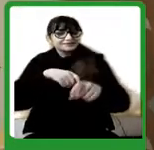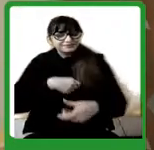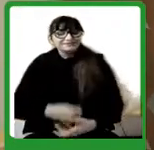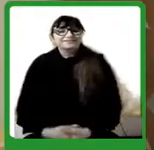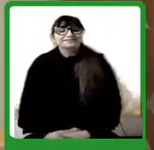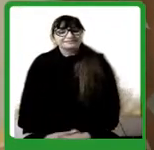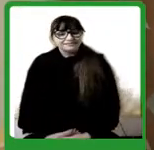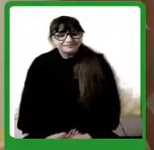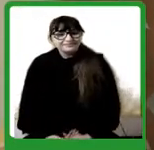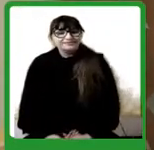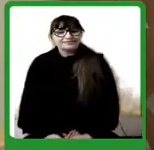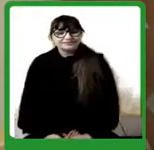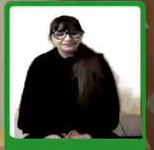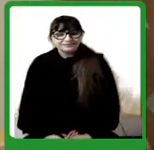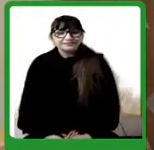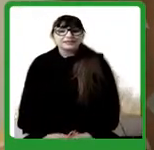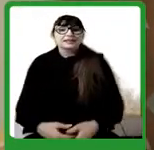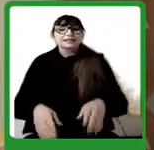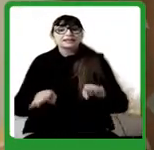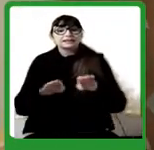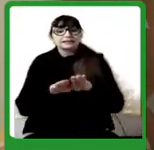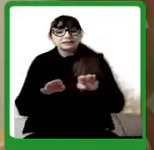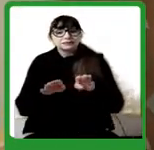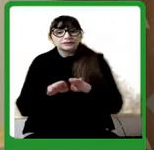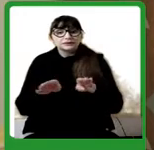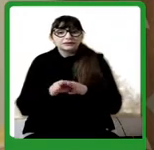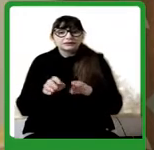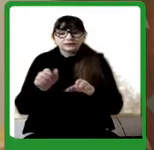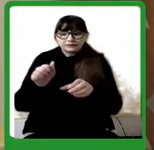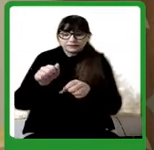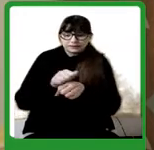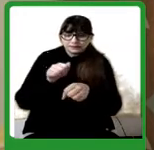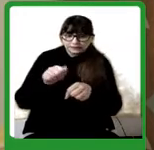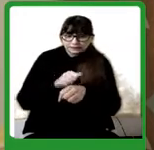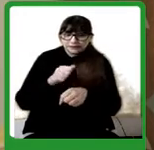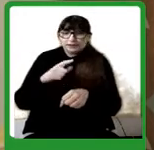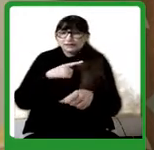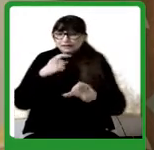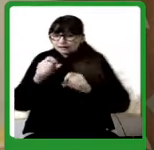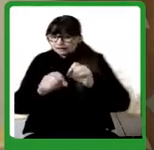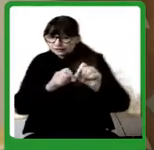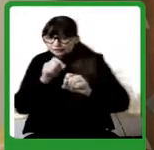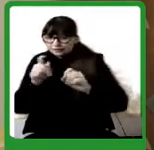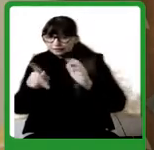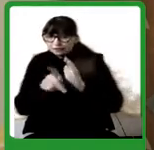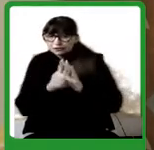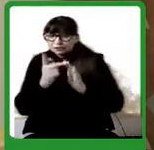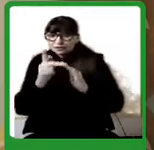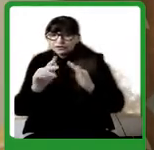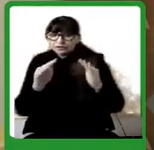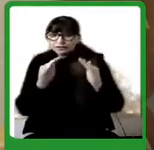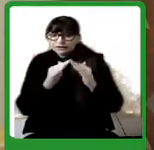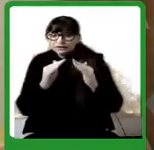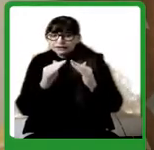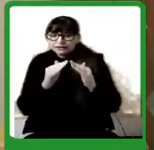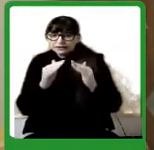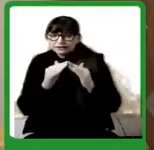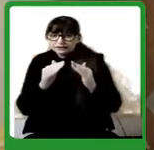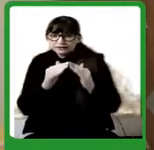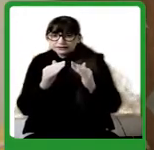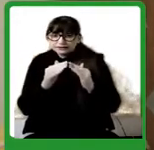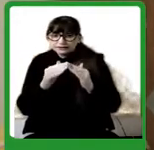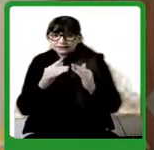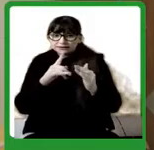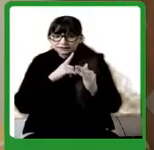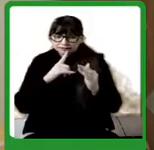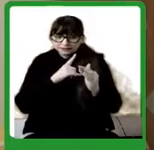céu. E lenha seca. Comenta pra nós, o que que tem na tua casa, o que que tem na tua casa aí,